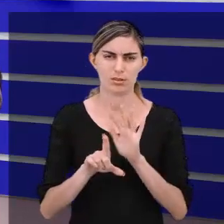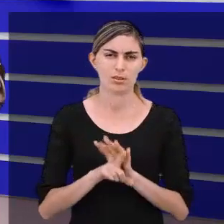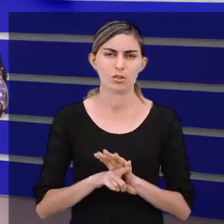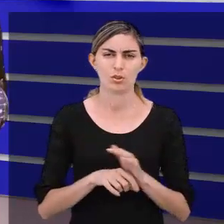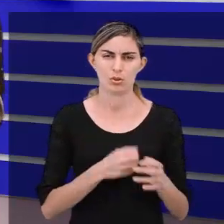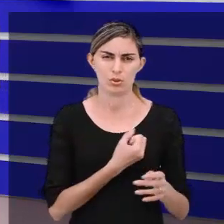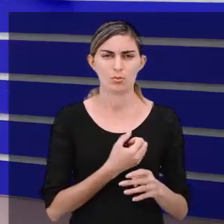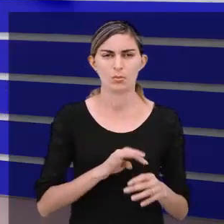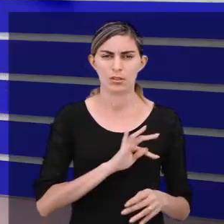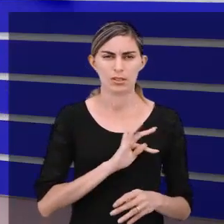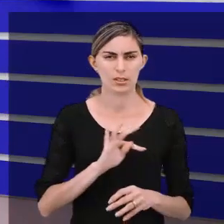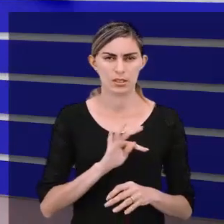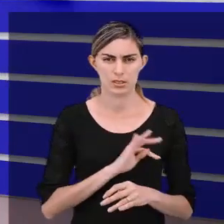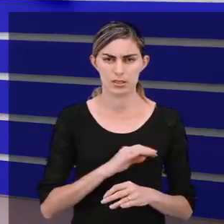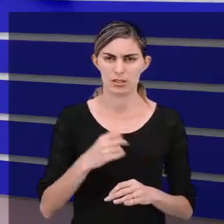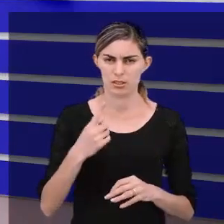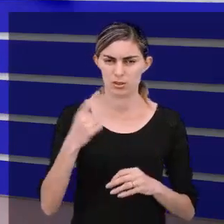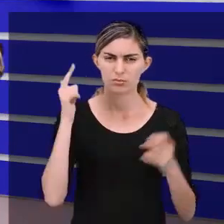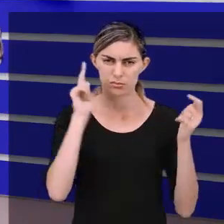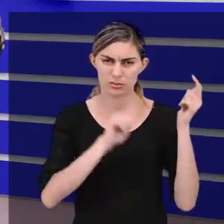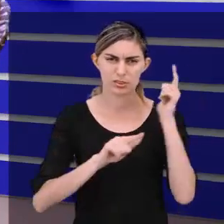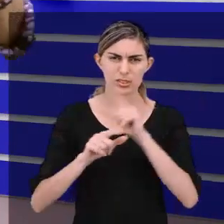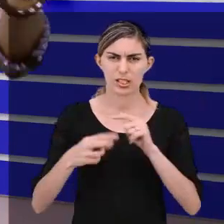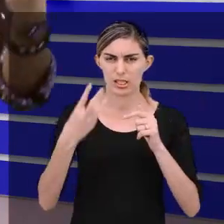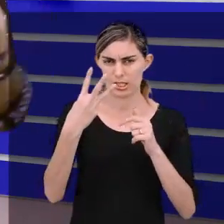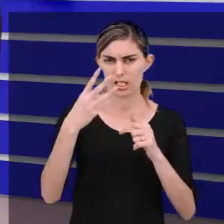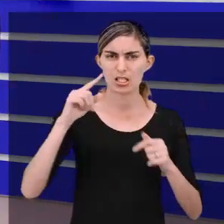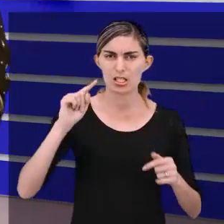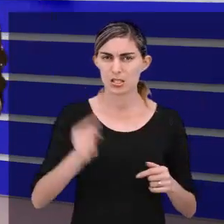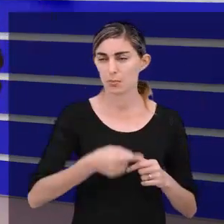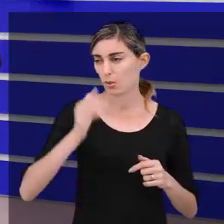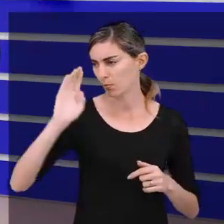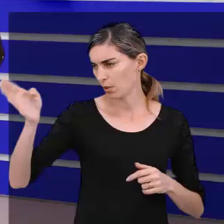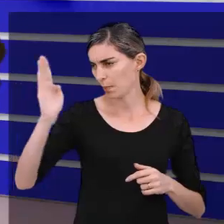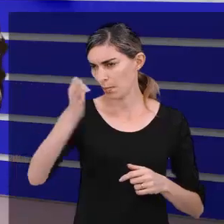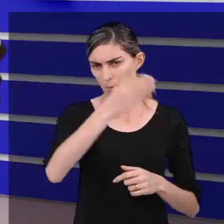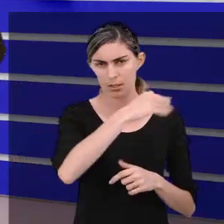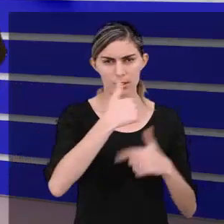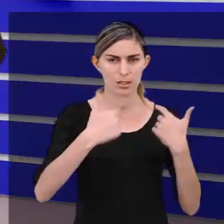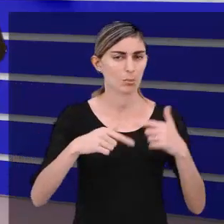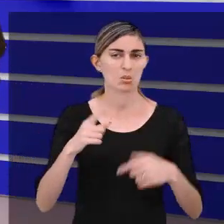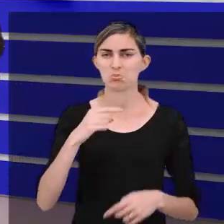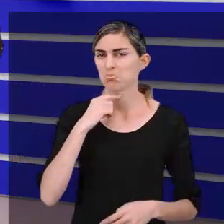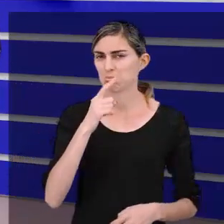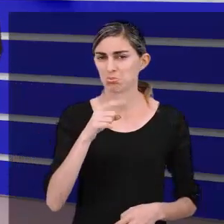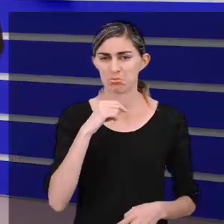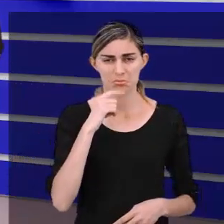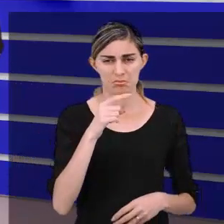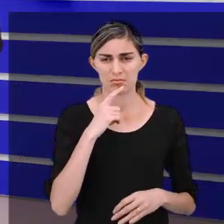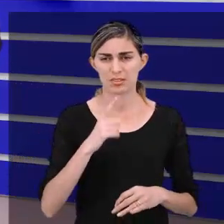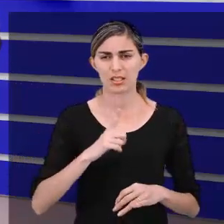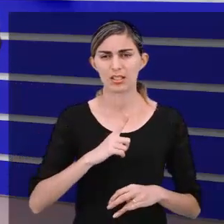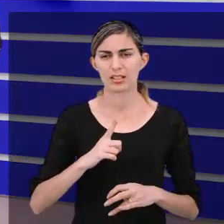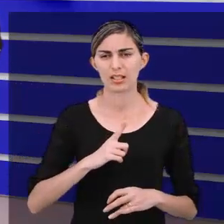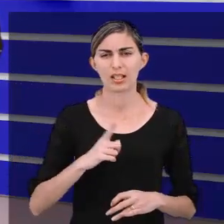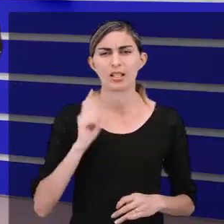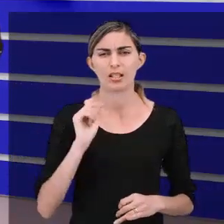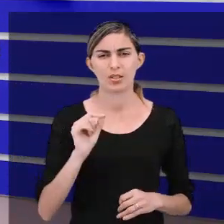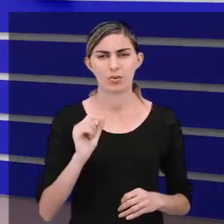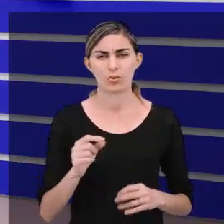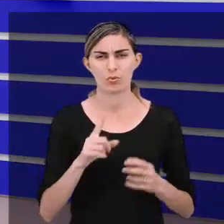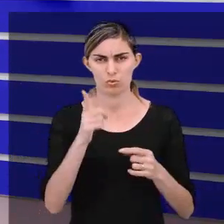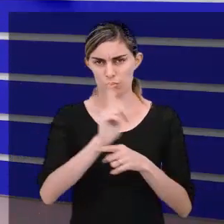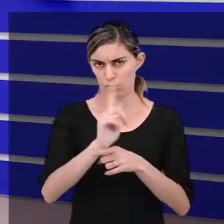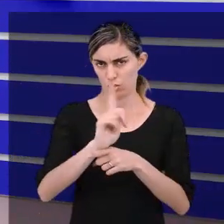um número de técnicos, mas ele vai ser capaz de estar nos 3.000 postos de trabalho ao mesmo tempo? Não! Existe ali